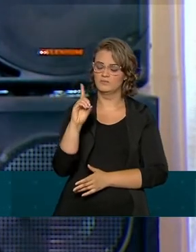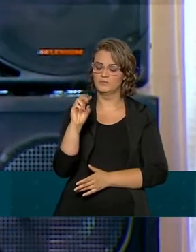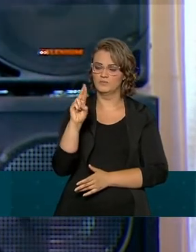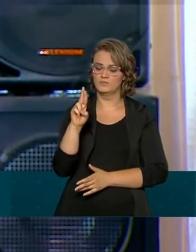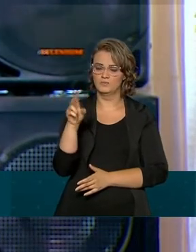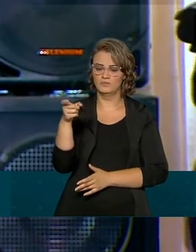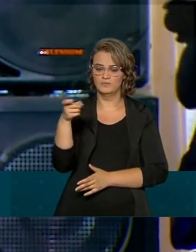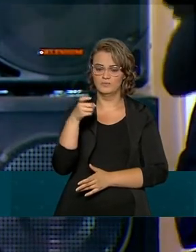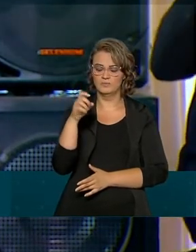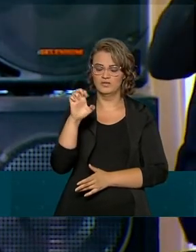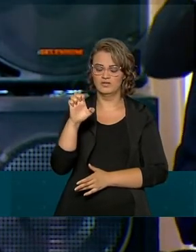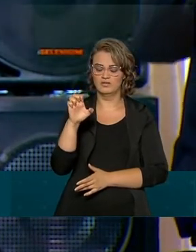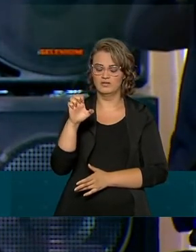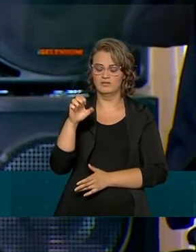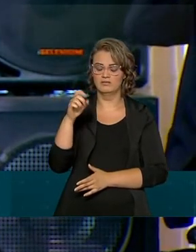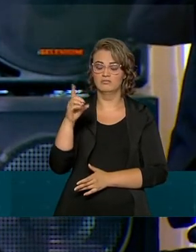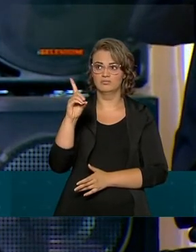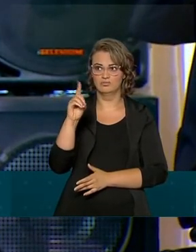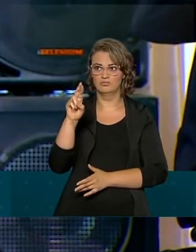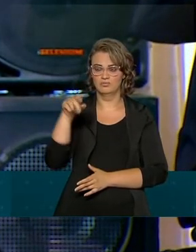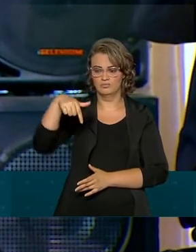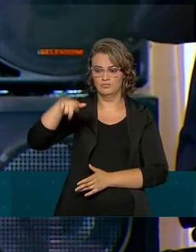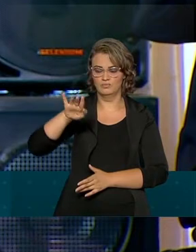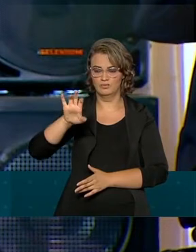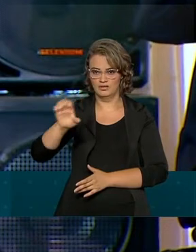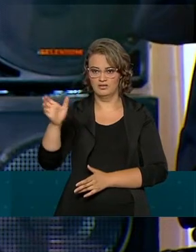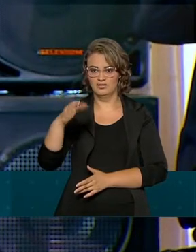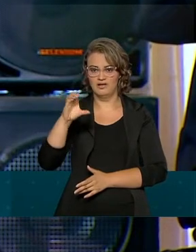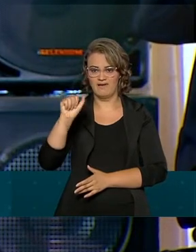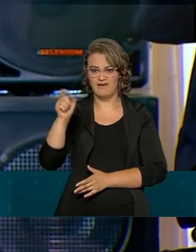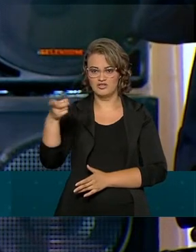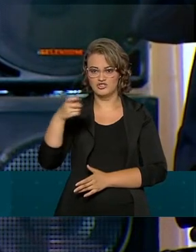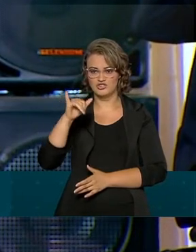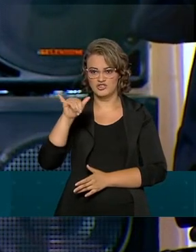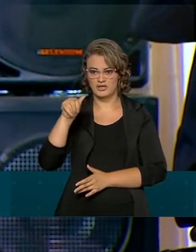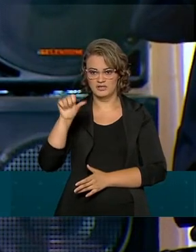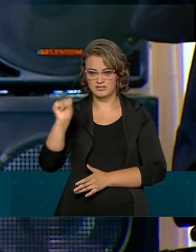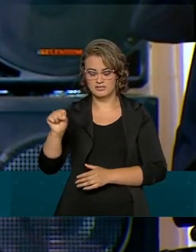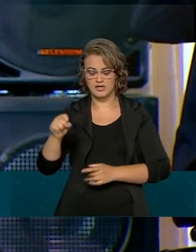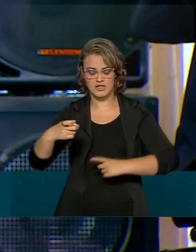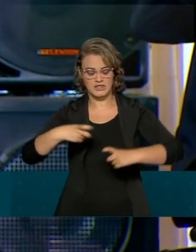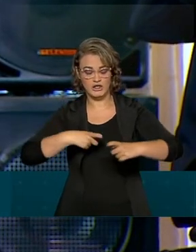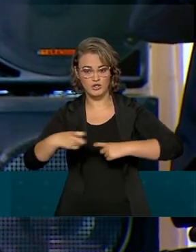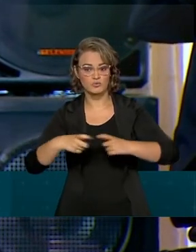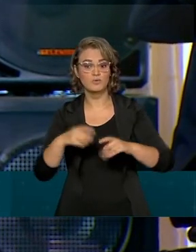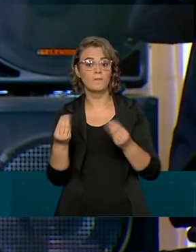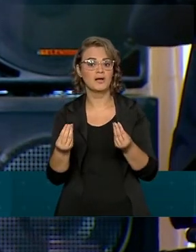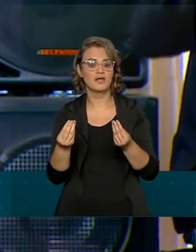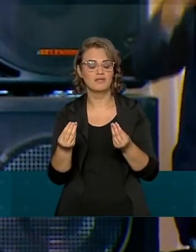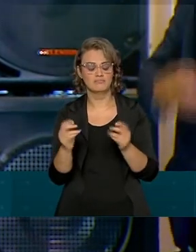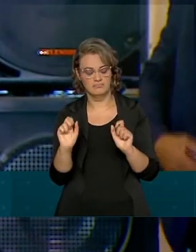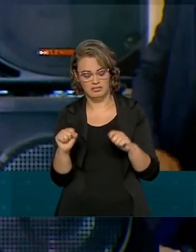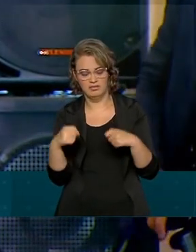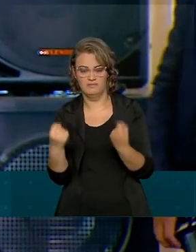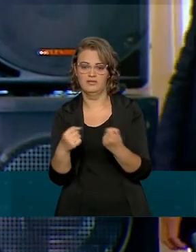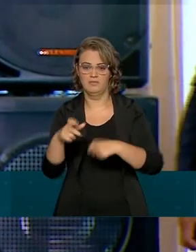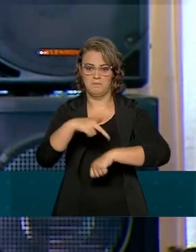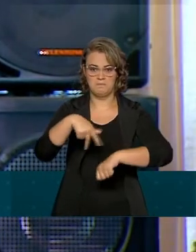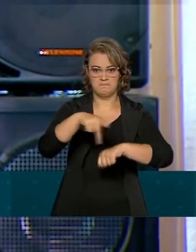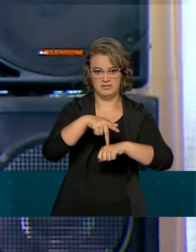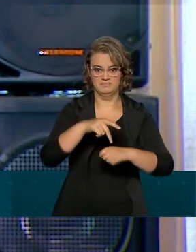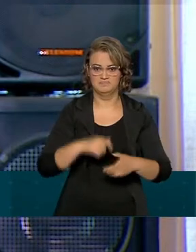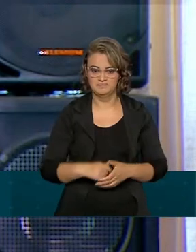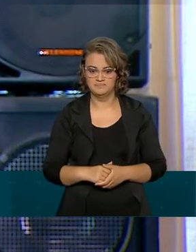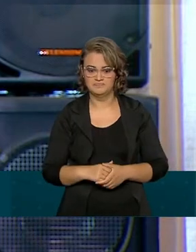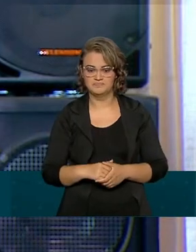somente a desembainhou em defesa do nosso país e do nosso povo e a importância histórica do patrono do